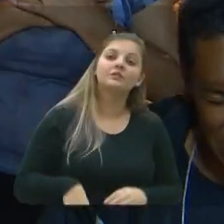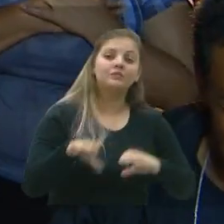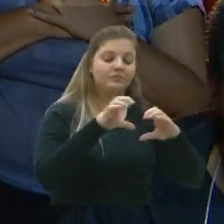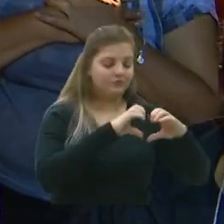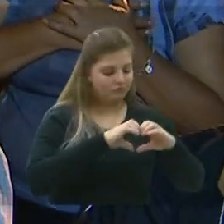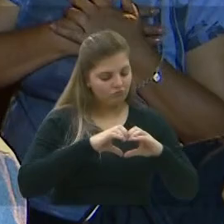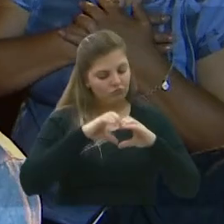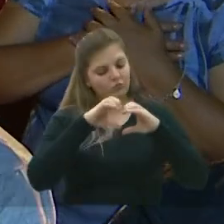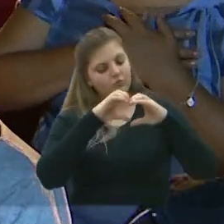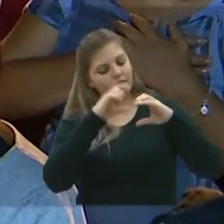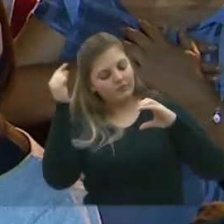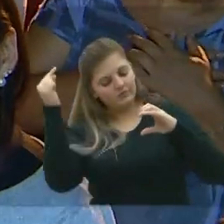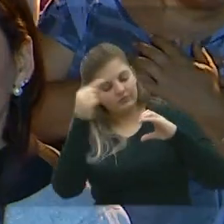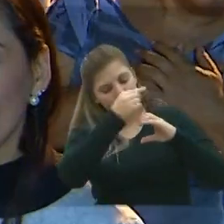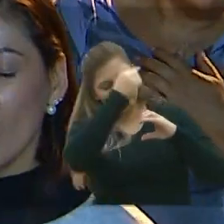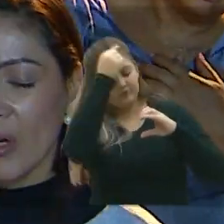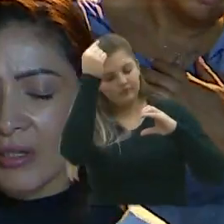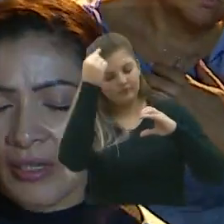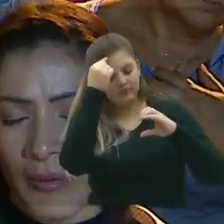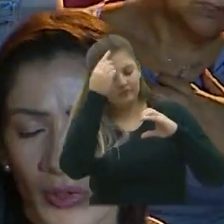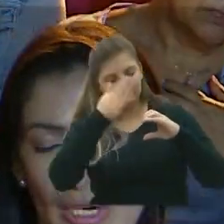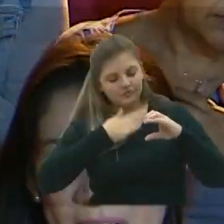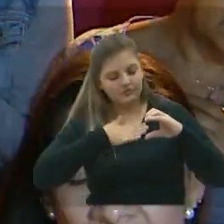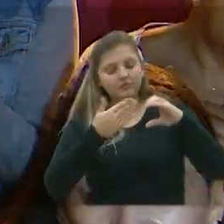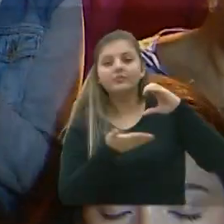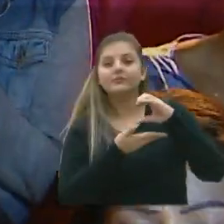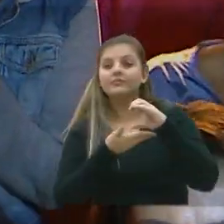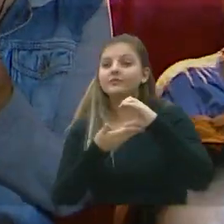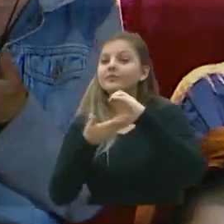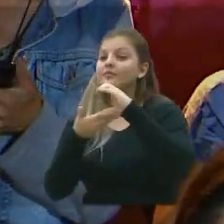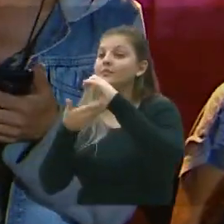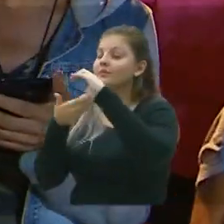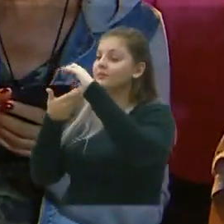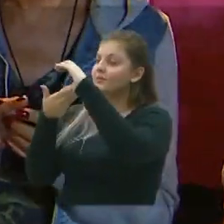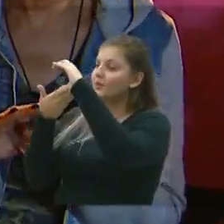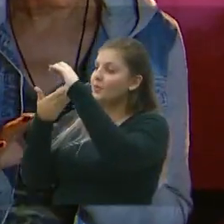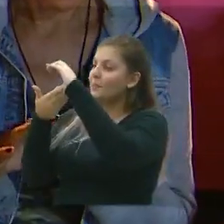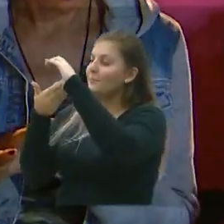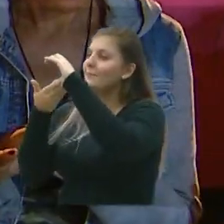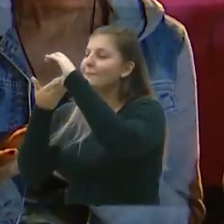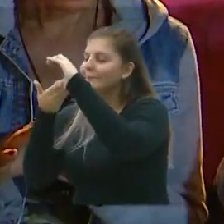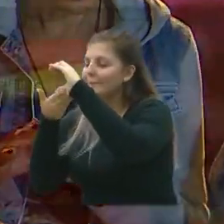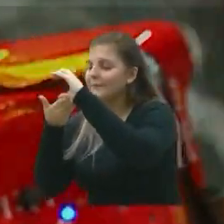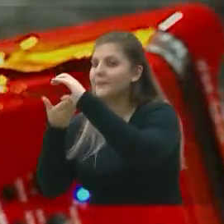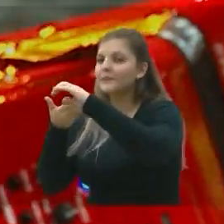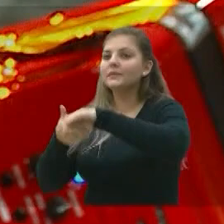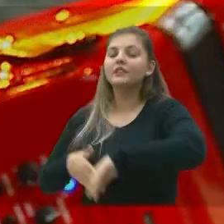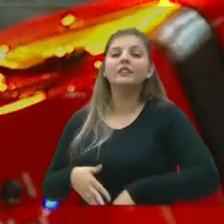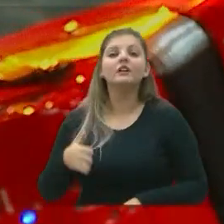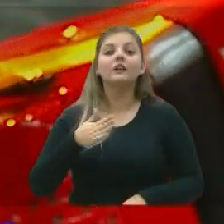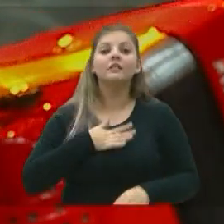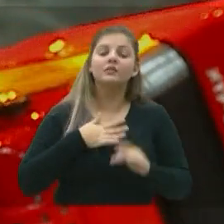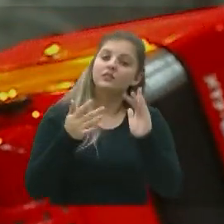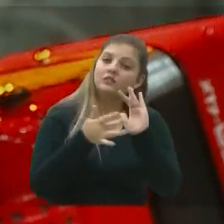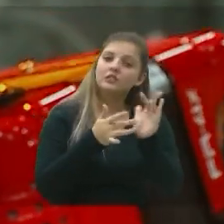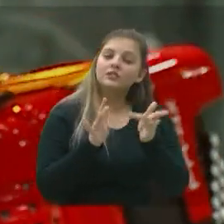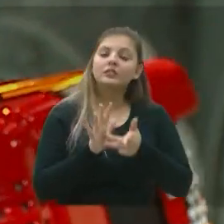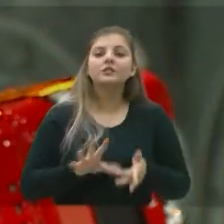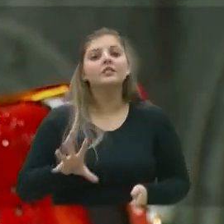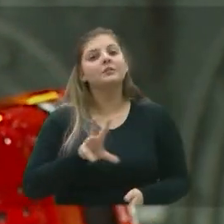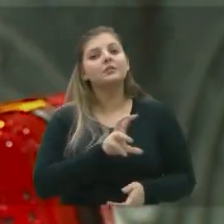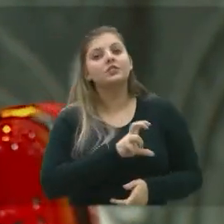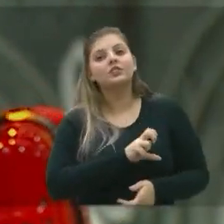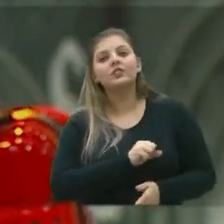Coração sagrado, meu coração te dou. Meu Jesus